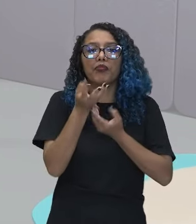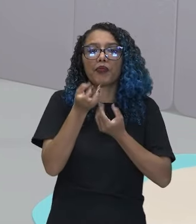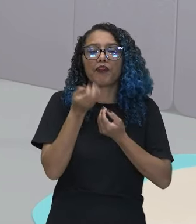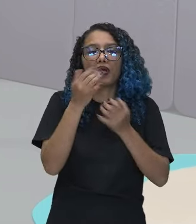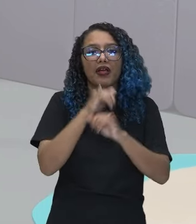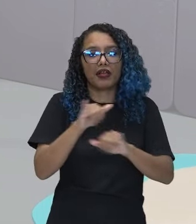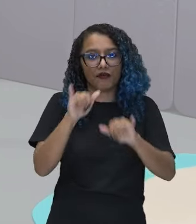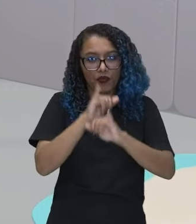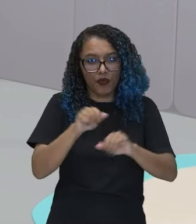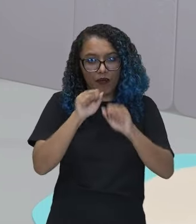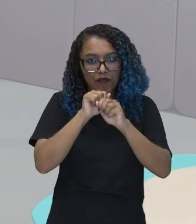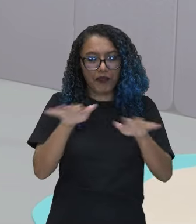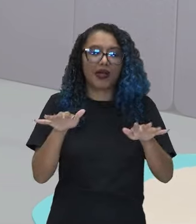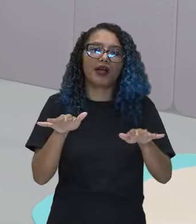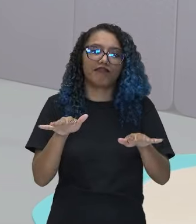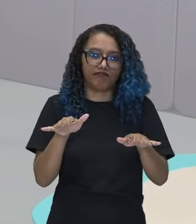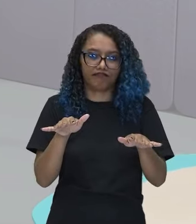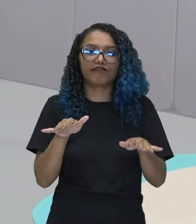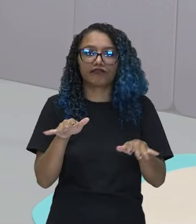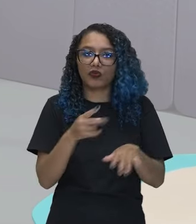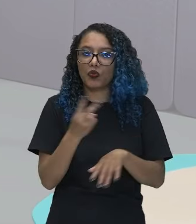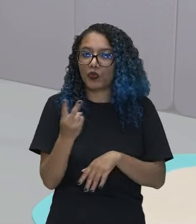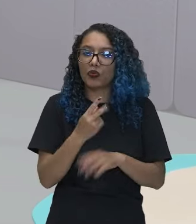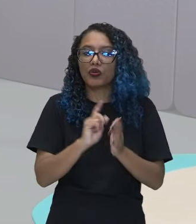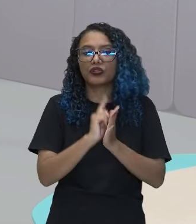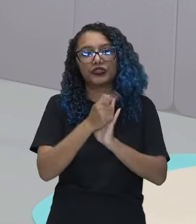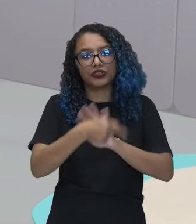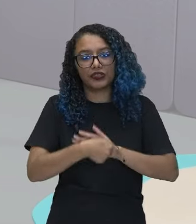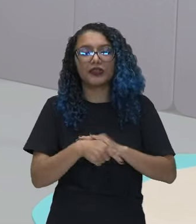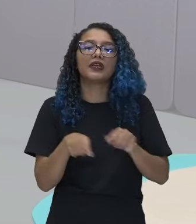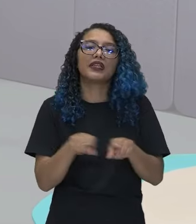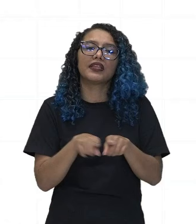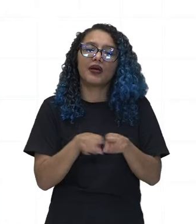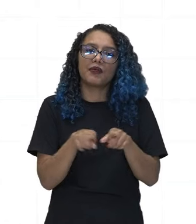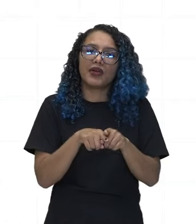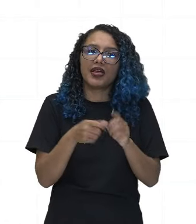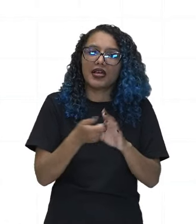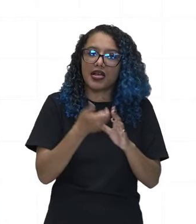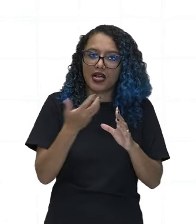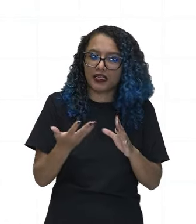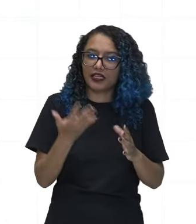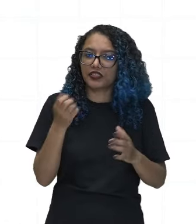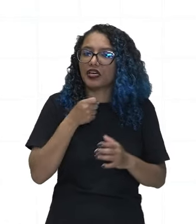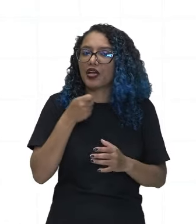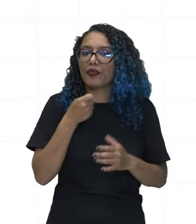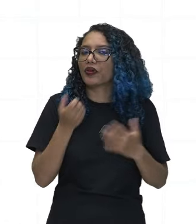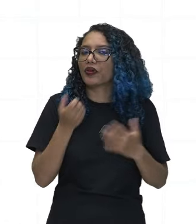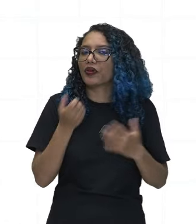gêneros, né? Então, nós temos também as características da reportagem, que a gente vai